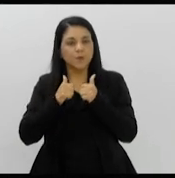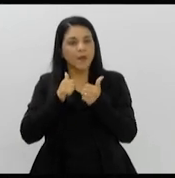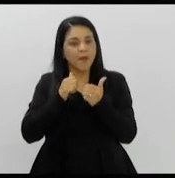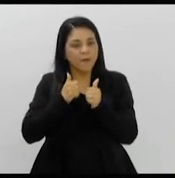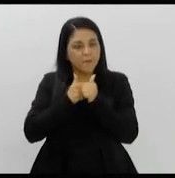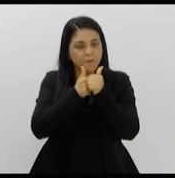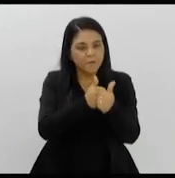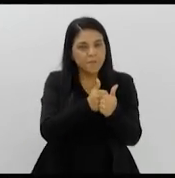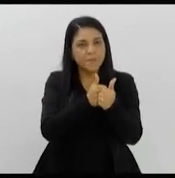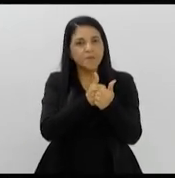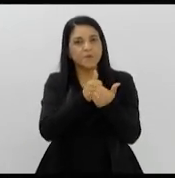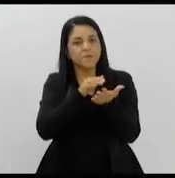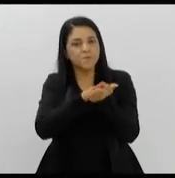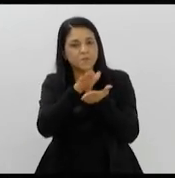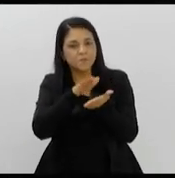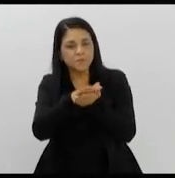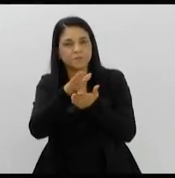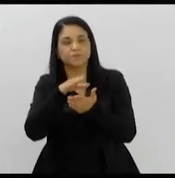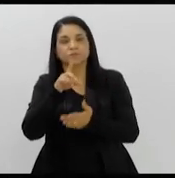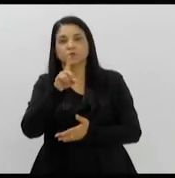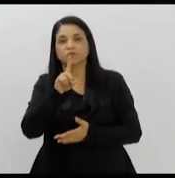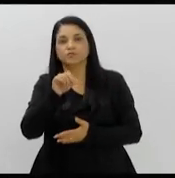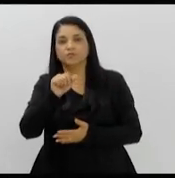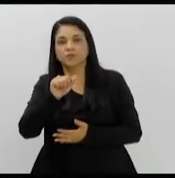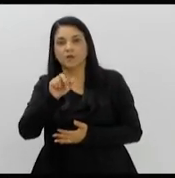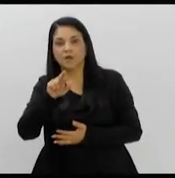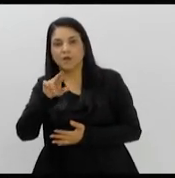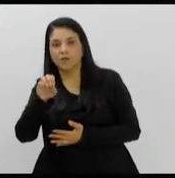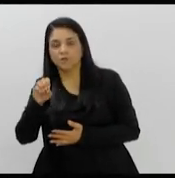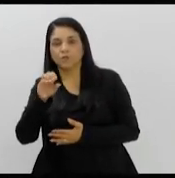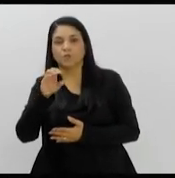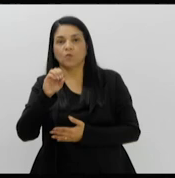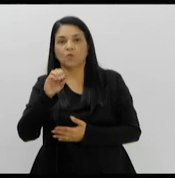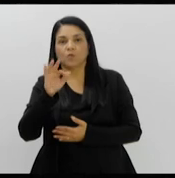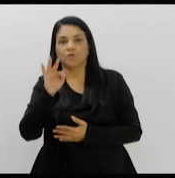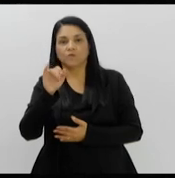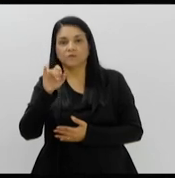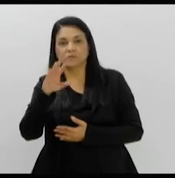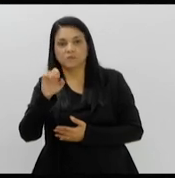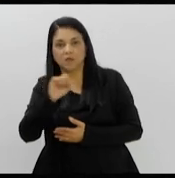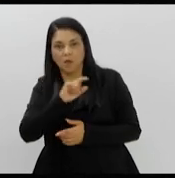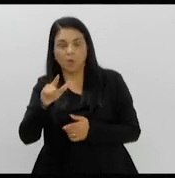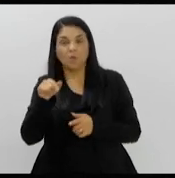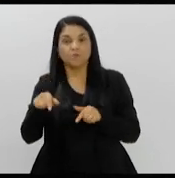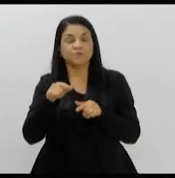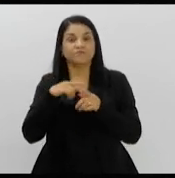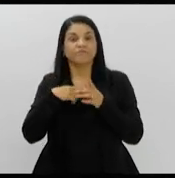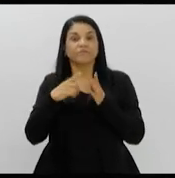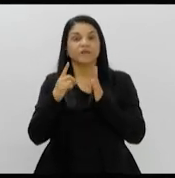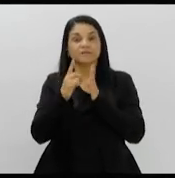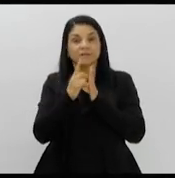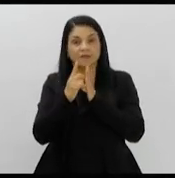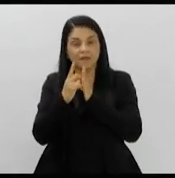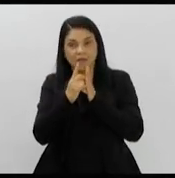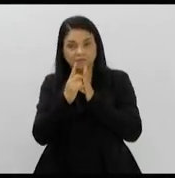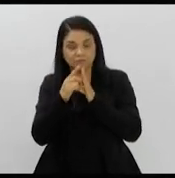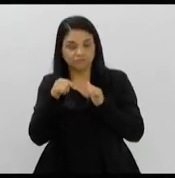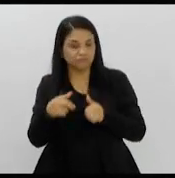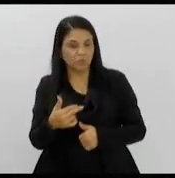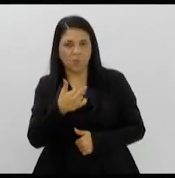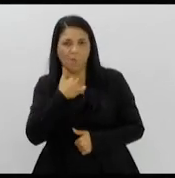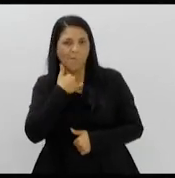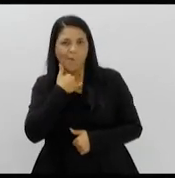no Diário Oficial né E tá Atento e tá dizendo decreto como esse não